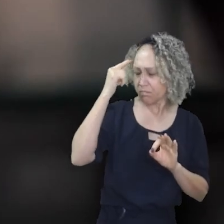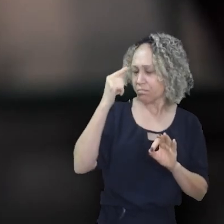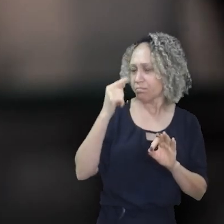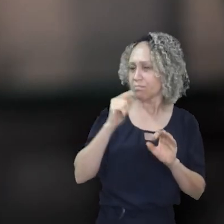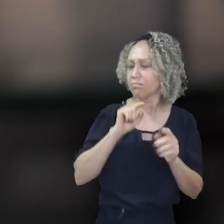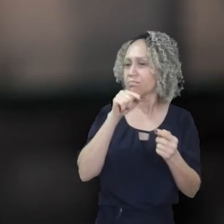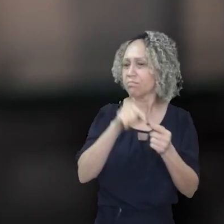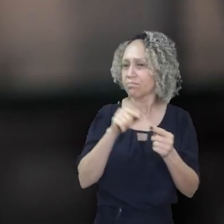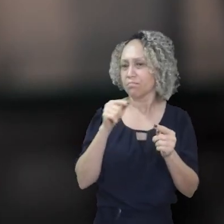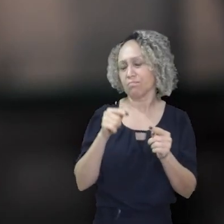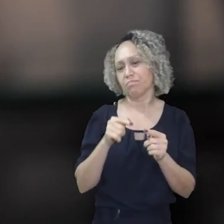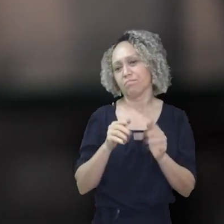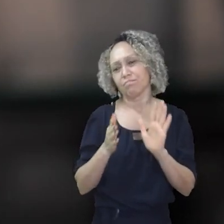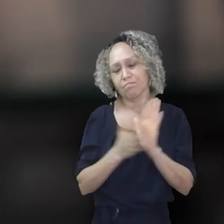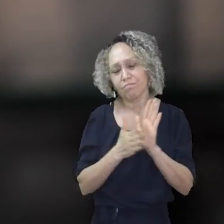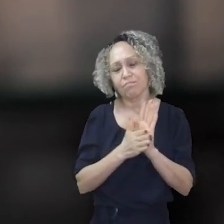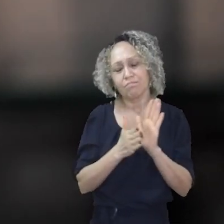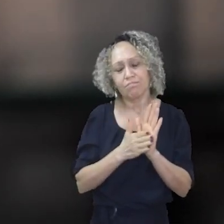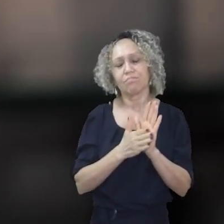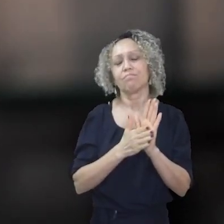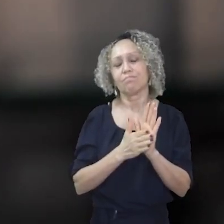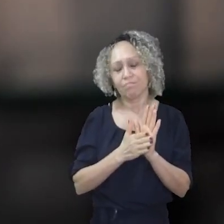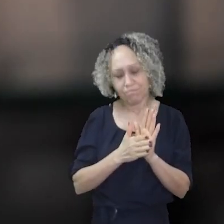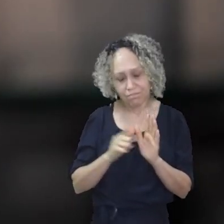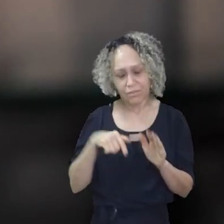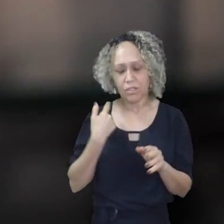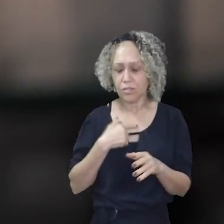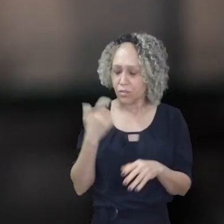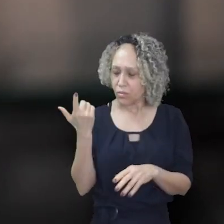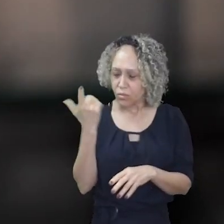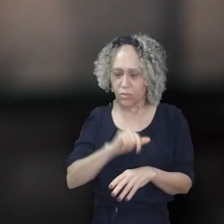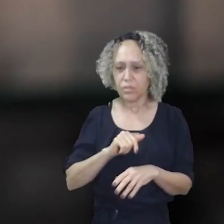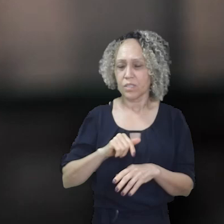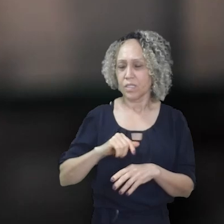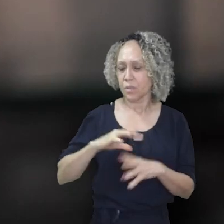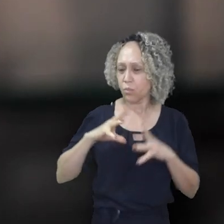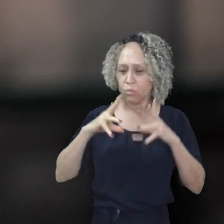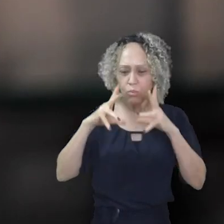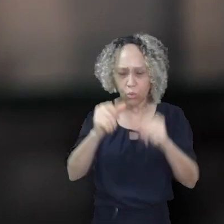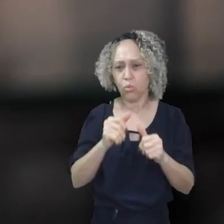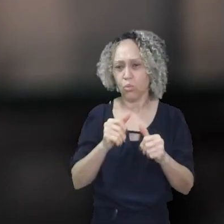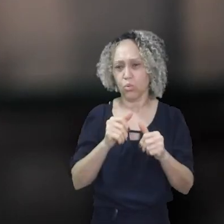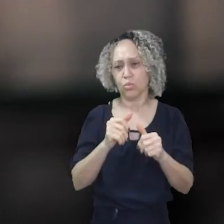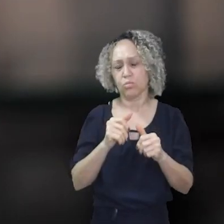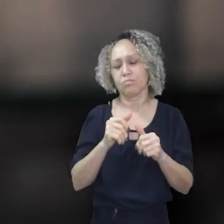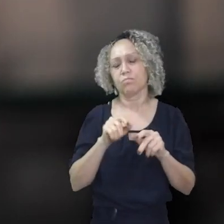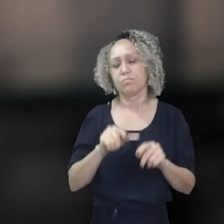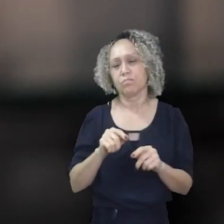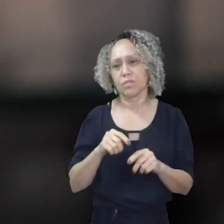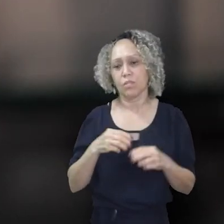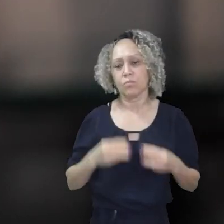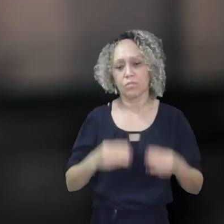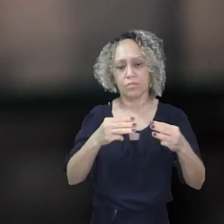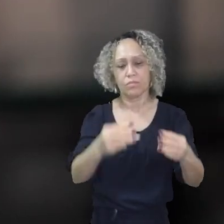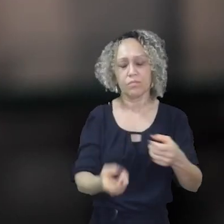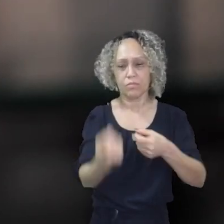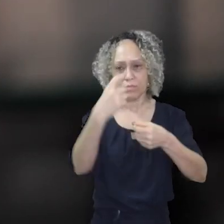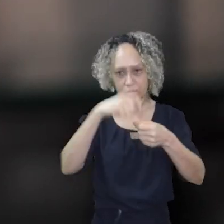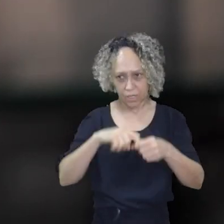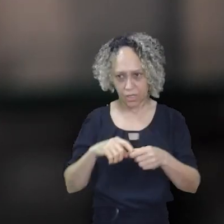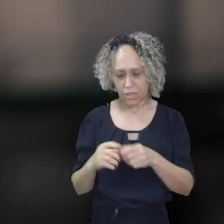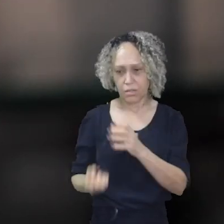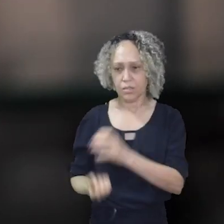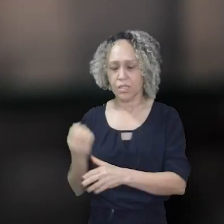Tudo. A gente primeiro precisou criar novos ministérios, recolocar os ministérios que já existiam. A gente precisou